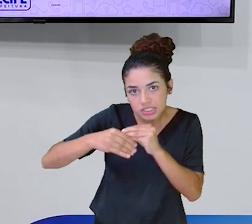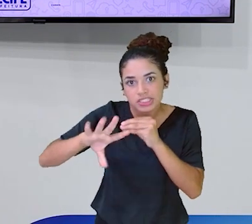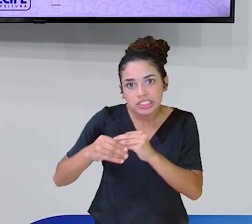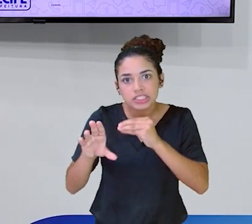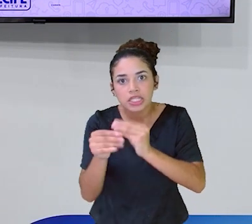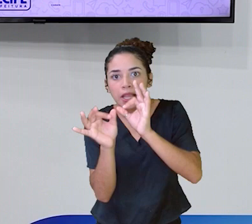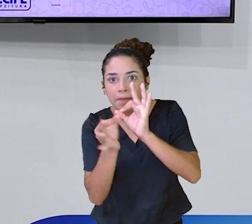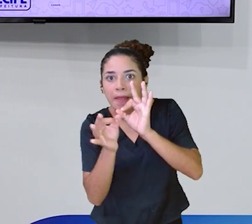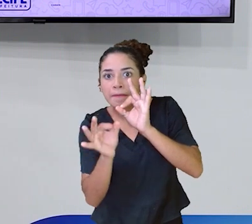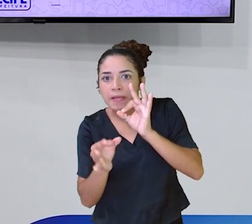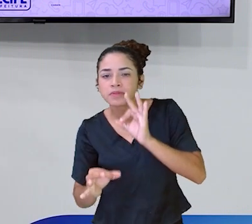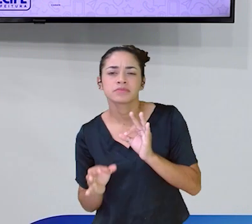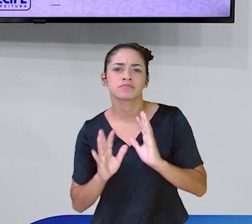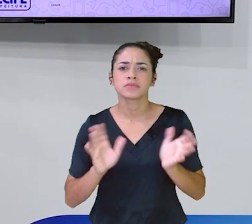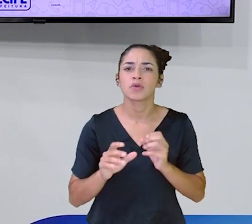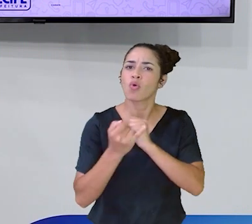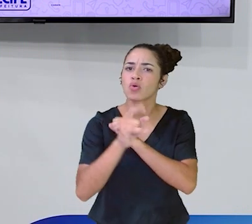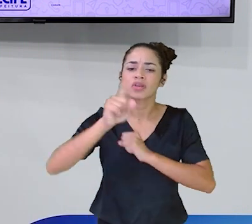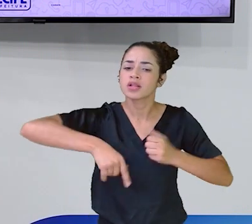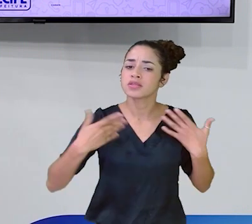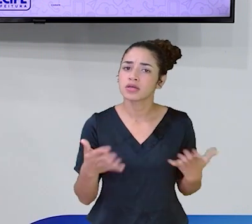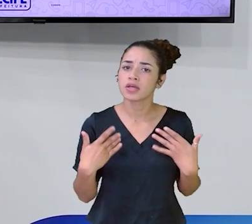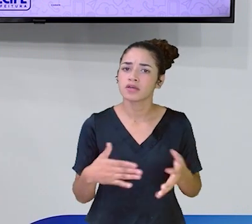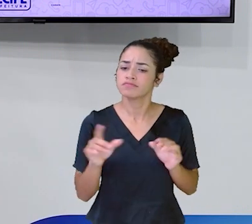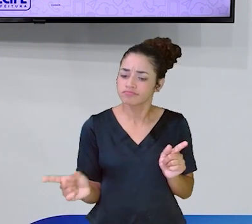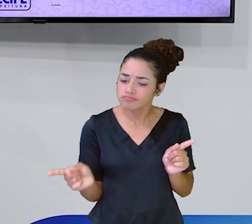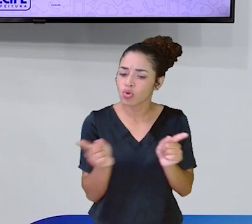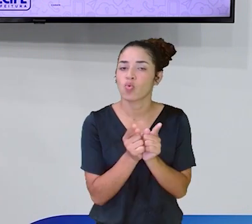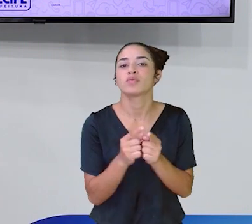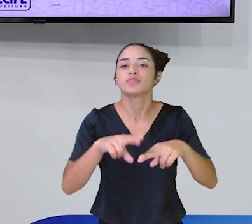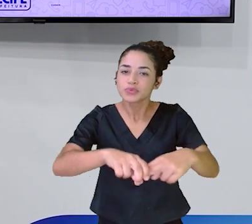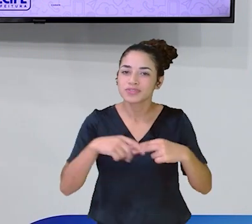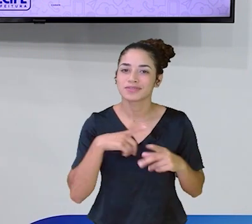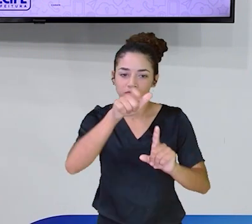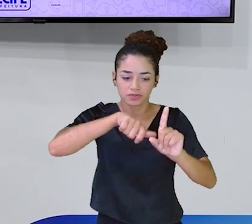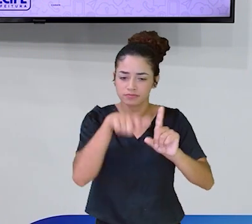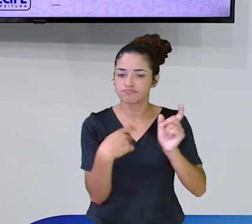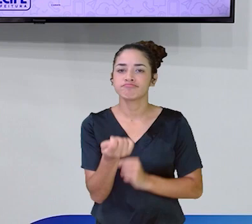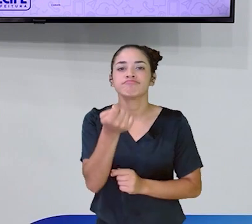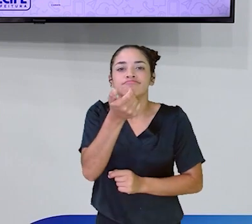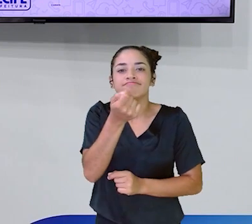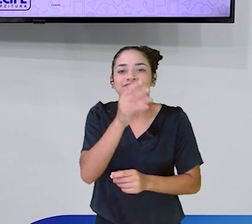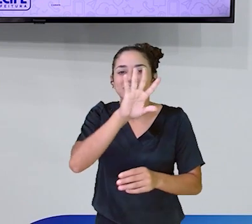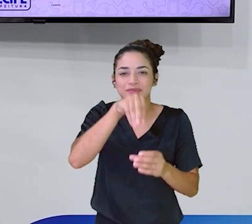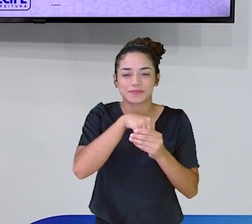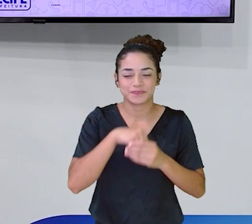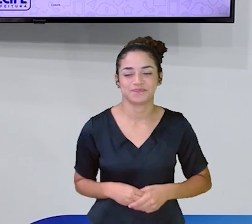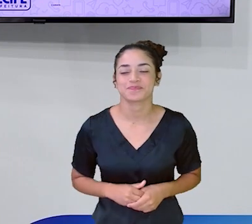fazer parte do dia a dia, para ser leve. Então, tem poucos personagens aí envolvidos na